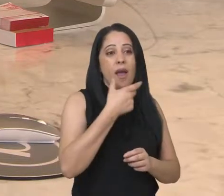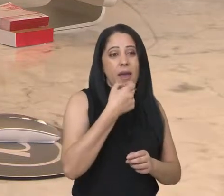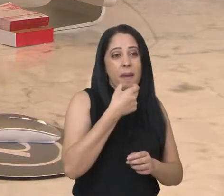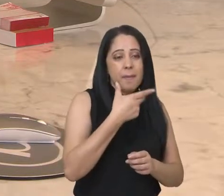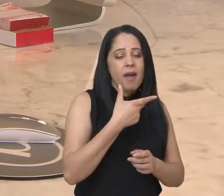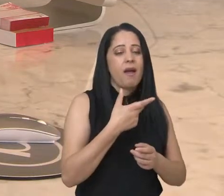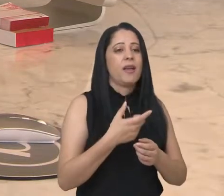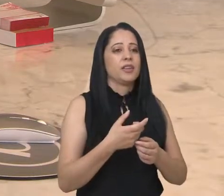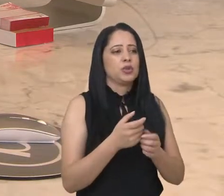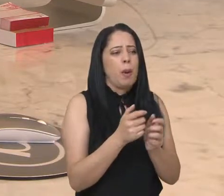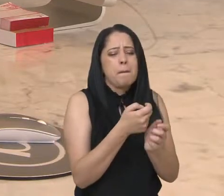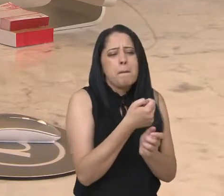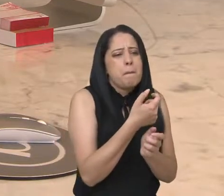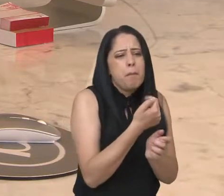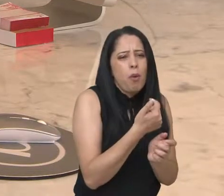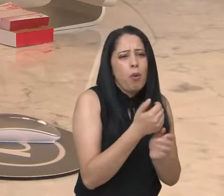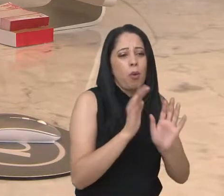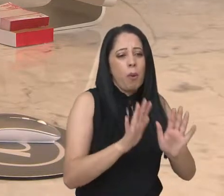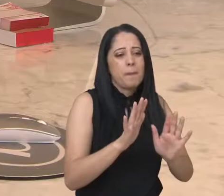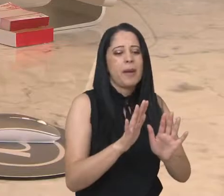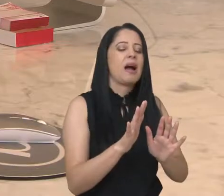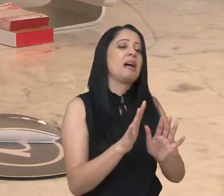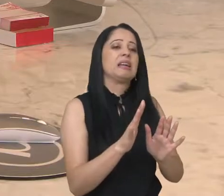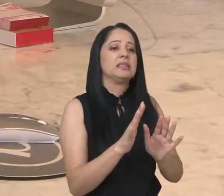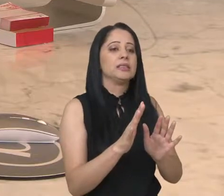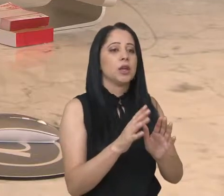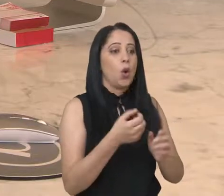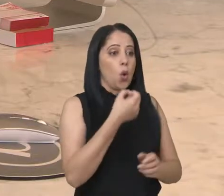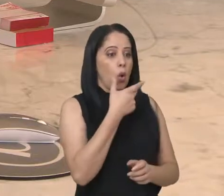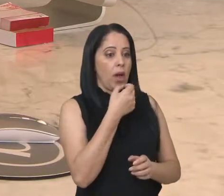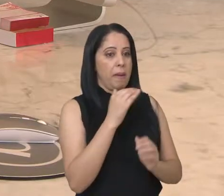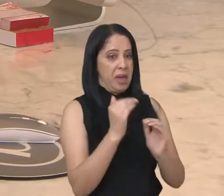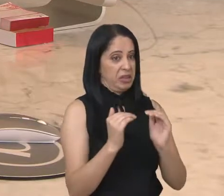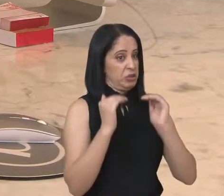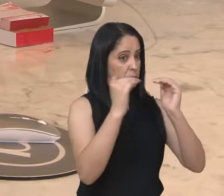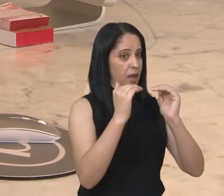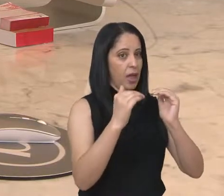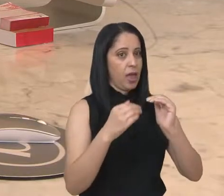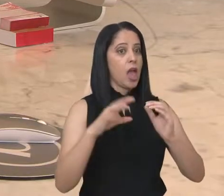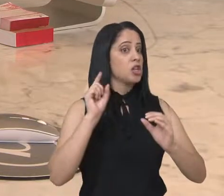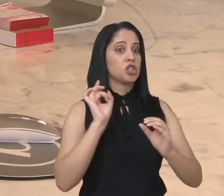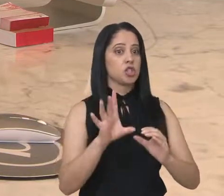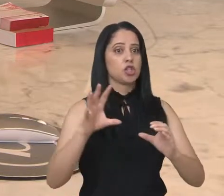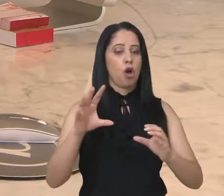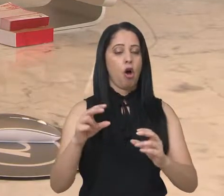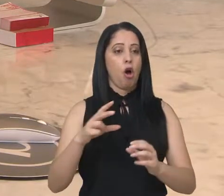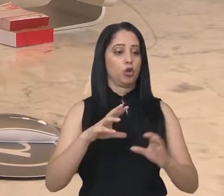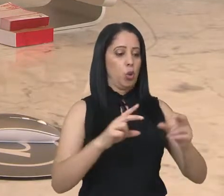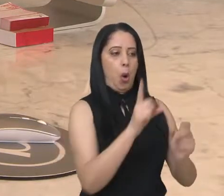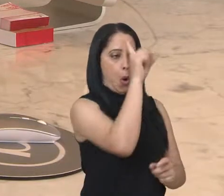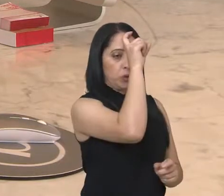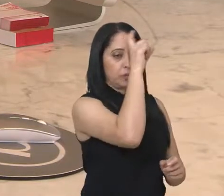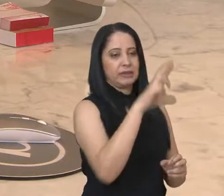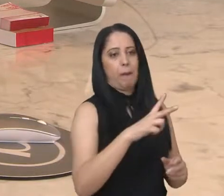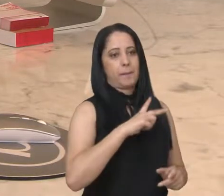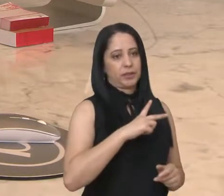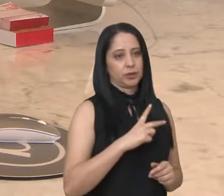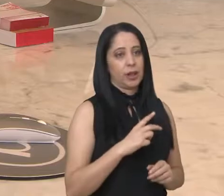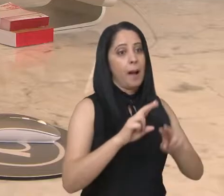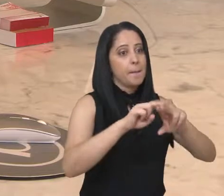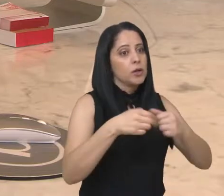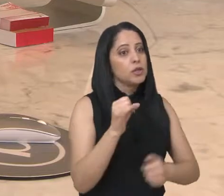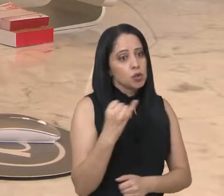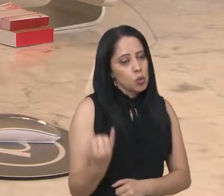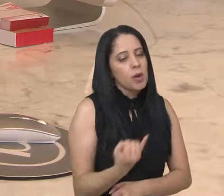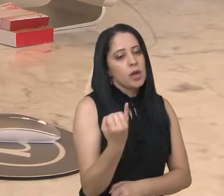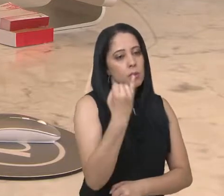Os tratamentos orais, alguns poucos existem, mas os mais modernos ainda estão fora, dentro do tratamento do SUS e dentro do rol da ANS. Então,